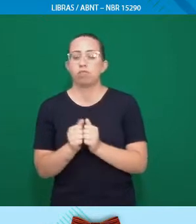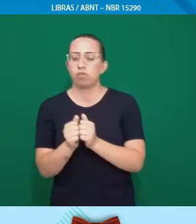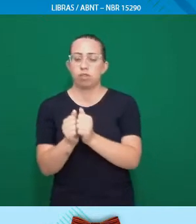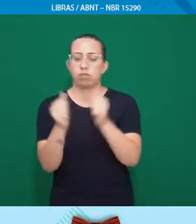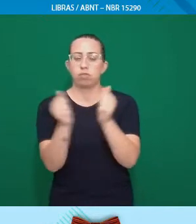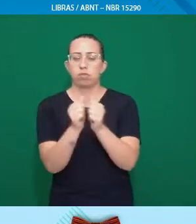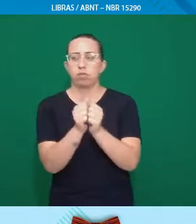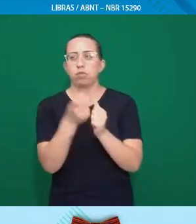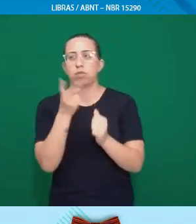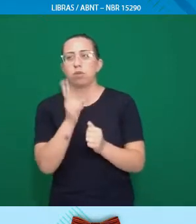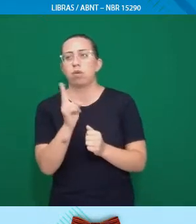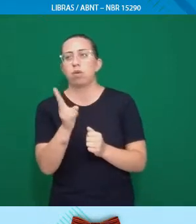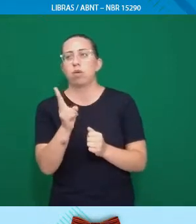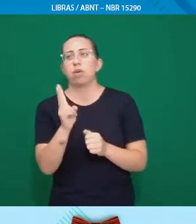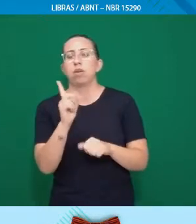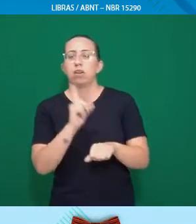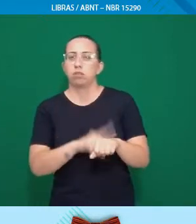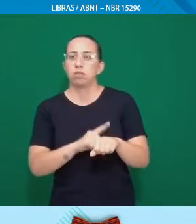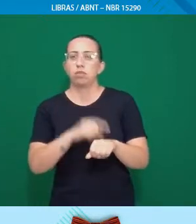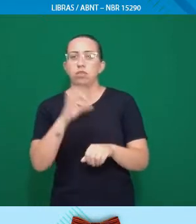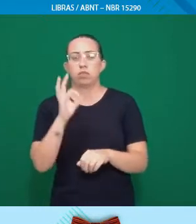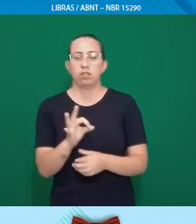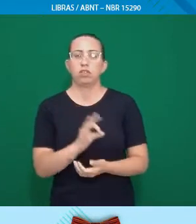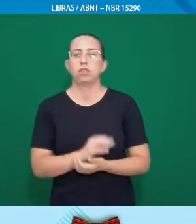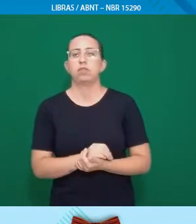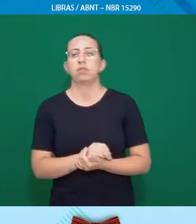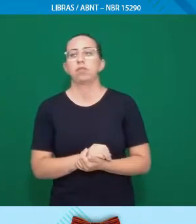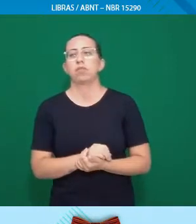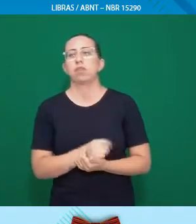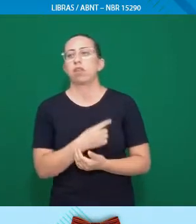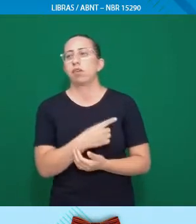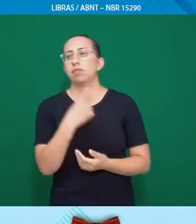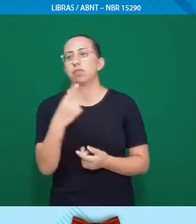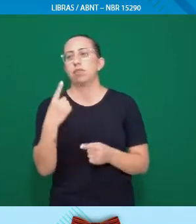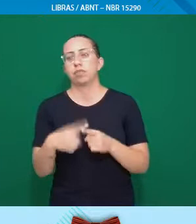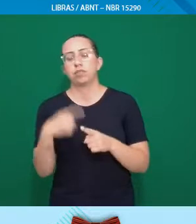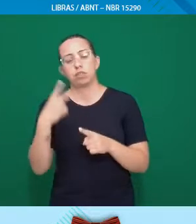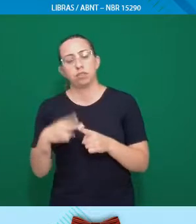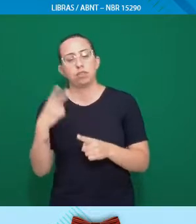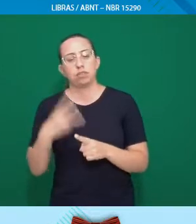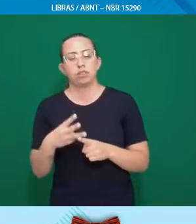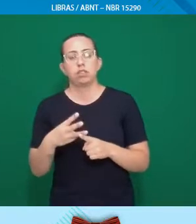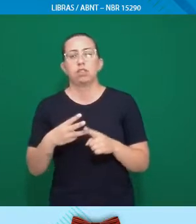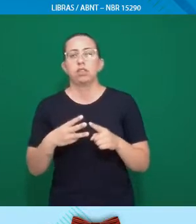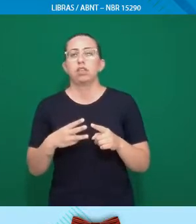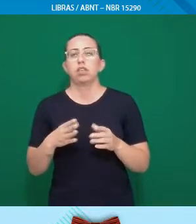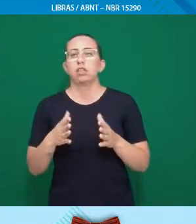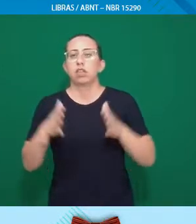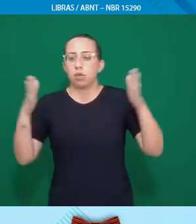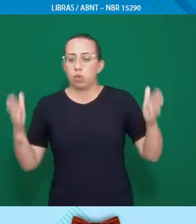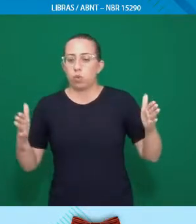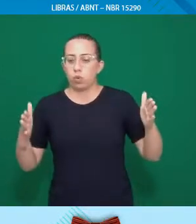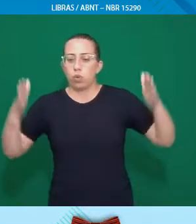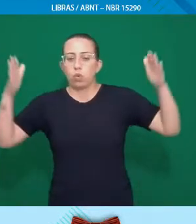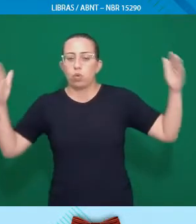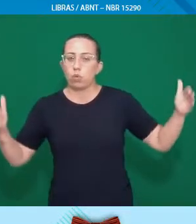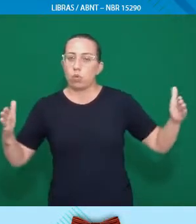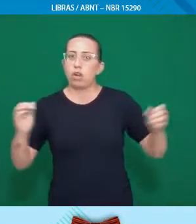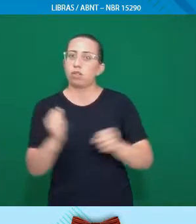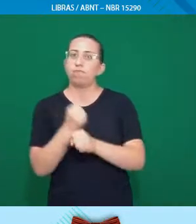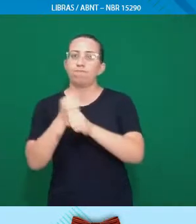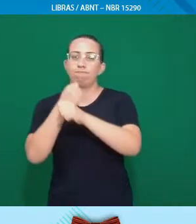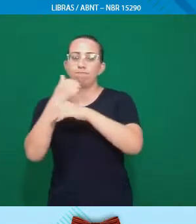poder manter todo o curso que se tem cada vez mais a estrutura tem que ser maior né Luiza porque é uma demanda